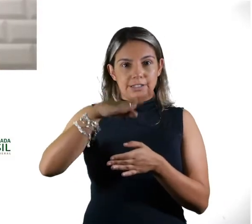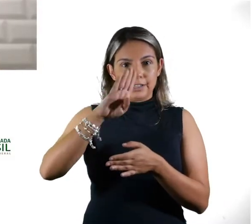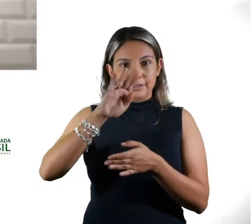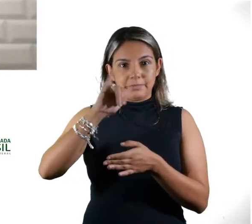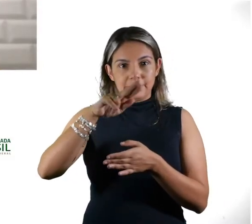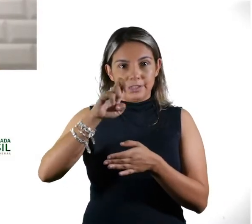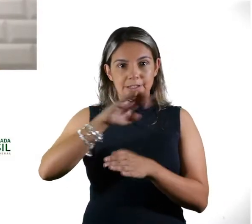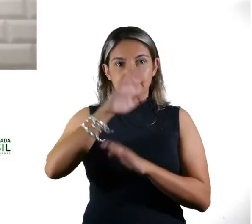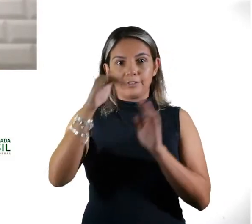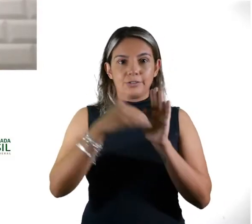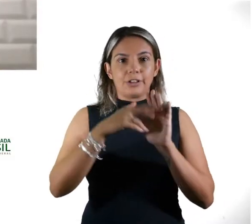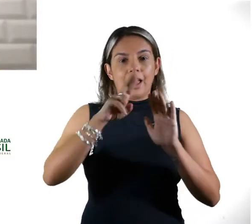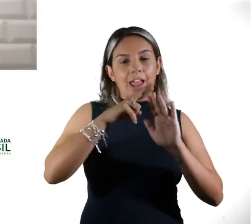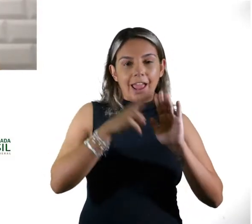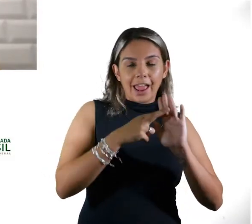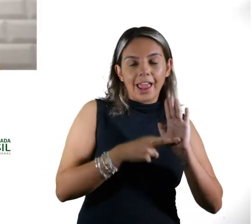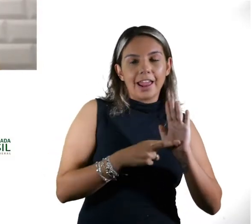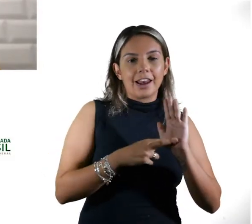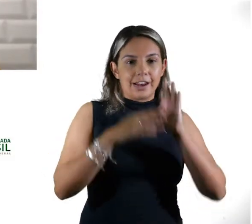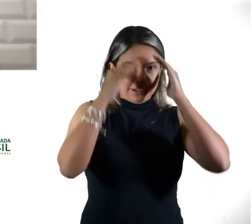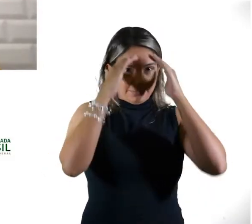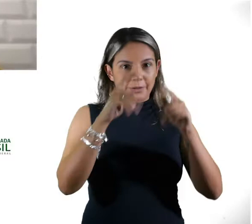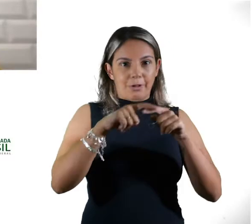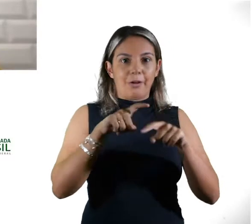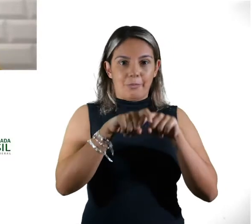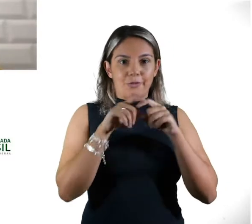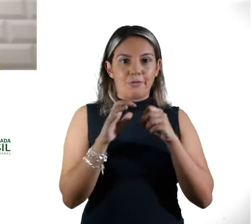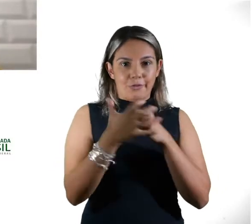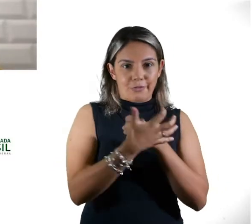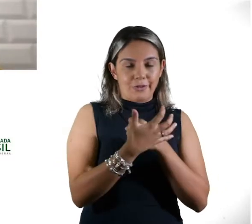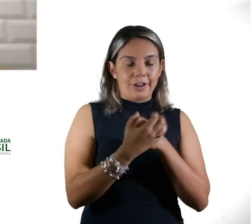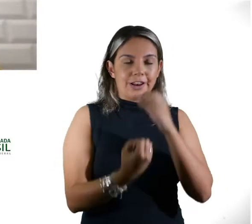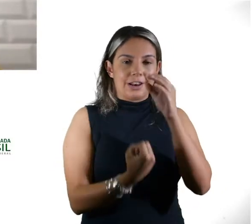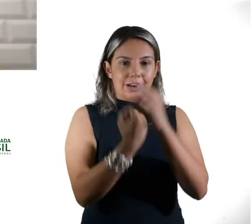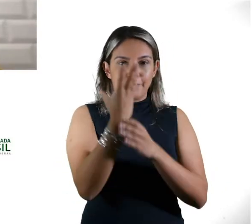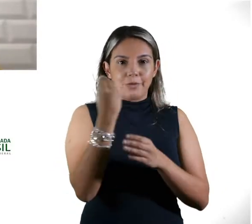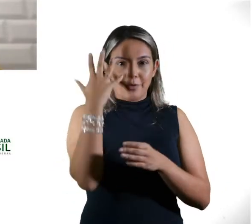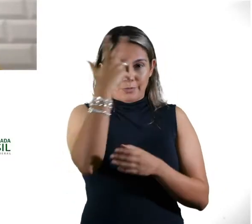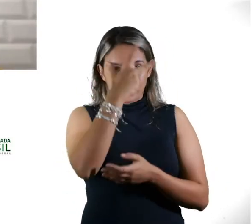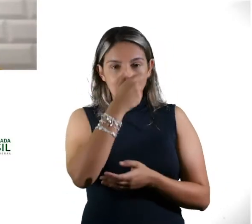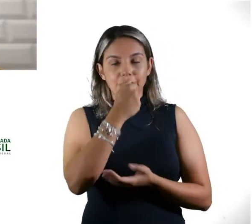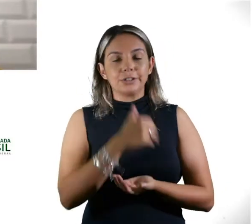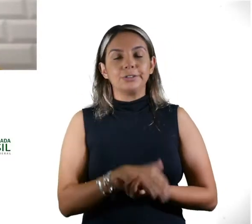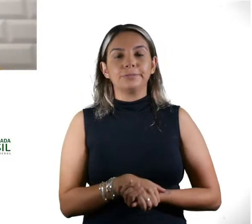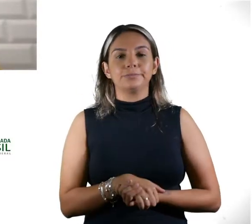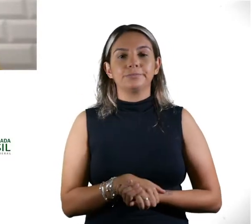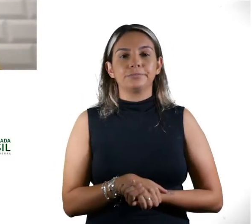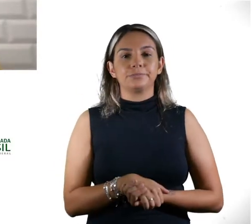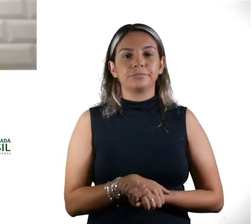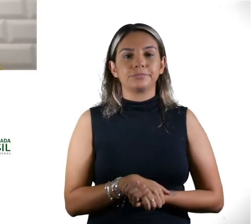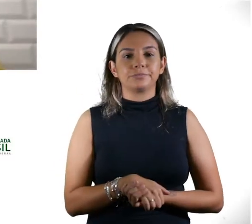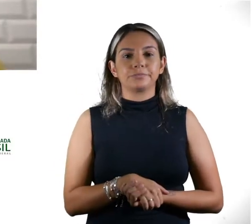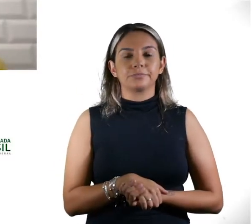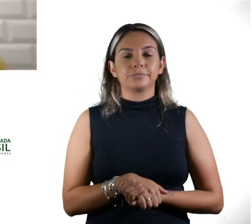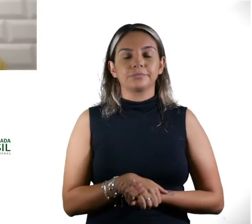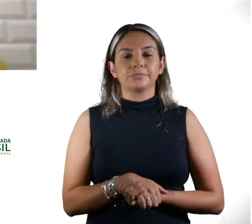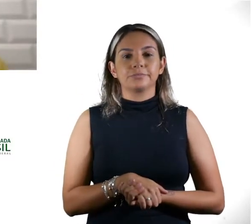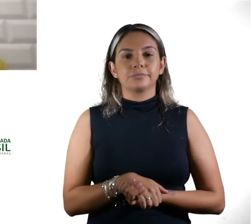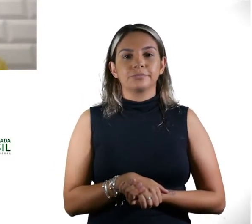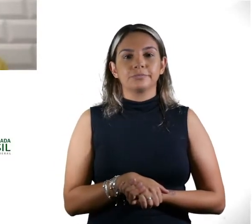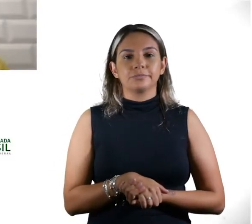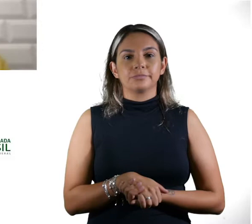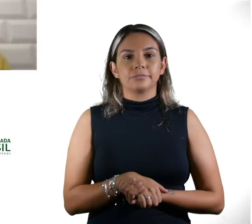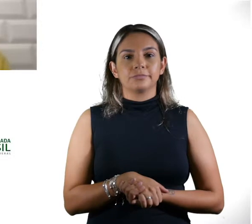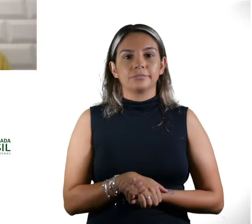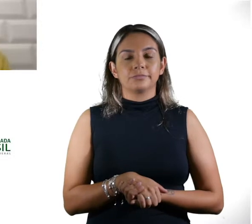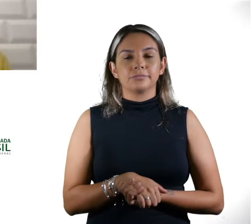bonito, com todas as regras, mas acabámos por fazer um lançamento muito bonito até. O Mia participou? Foi só você?